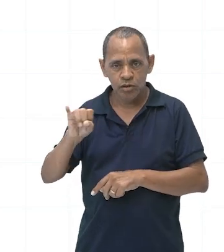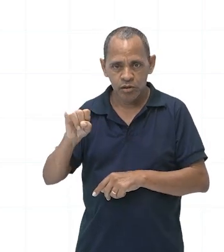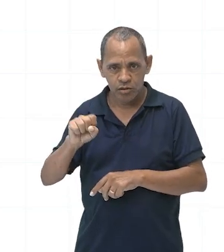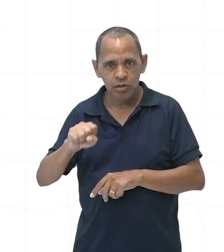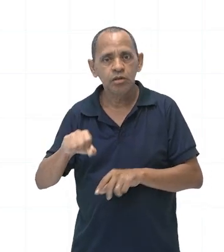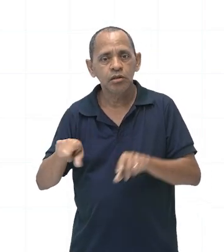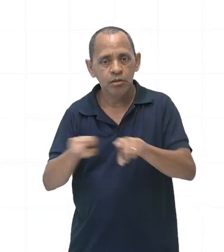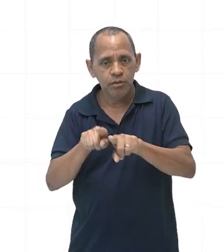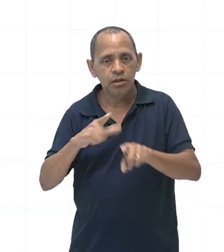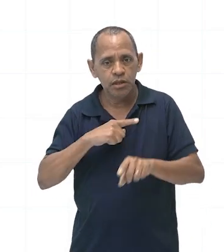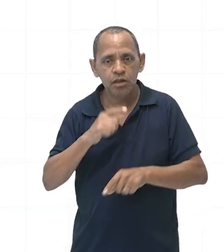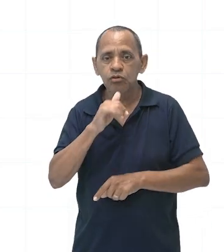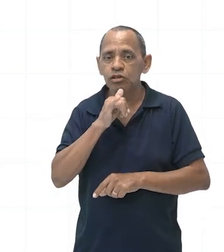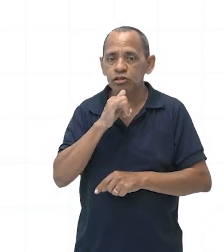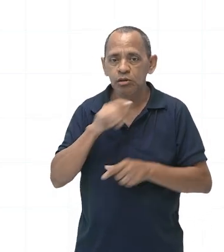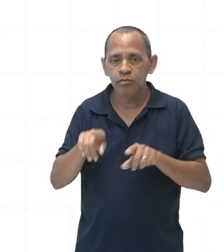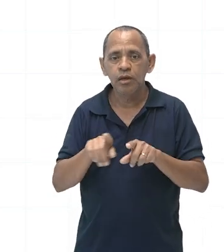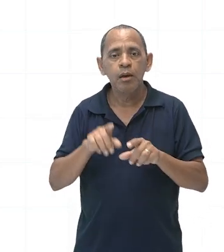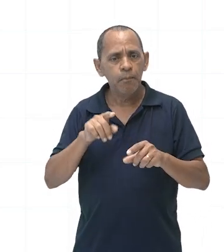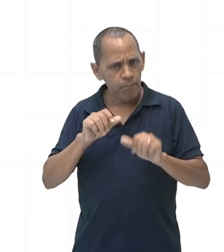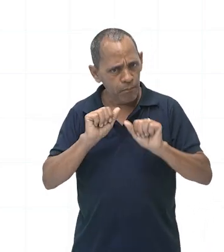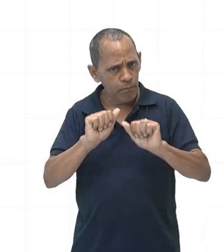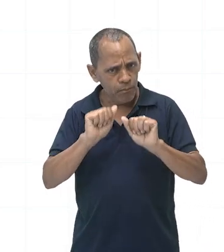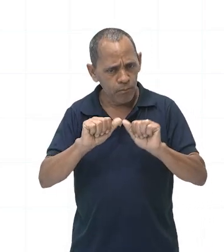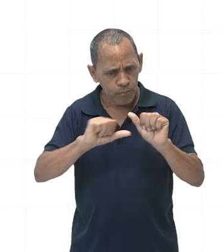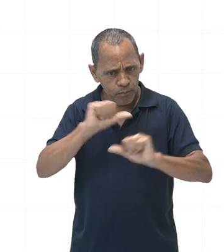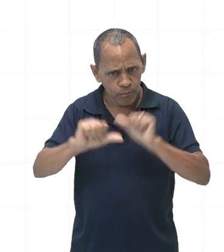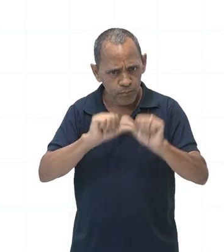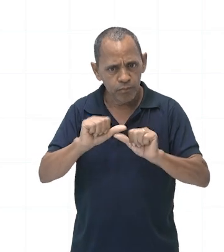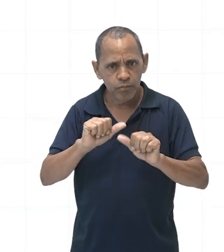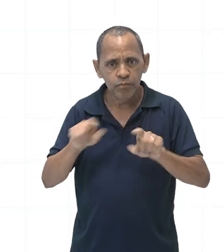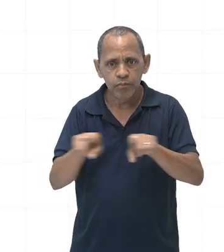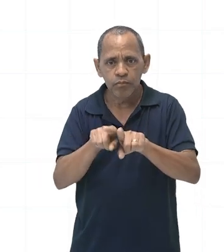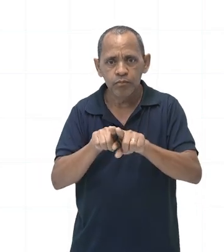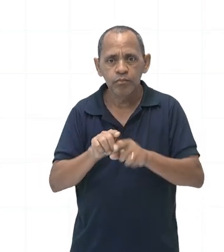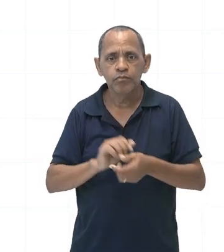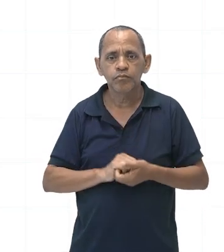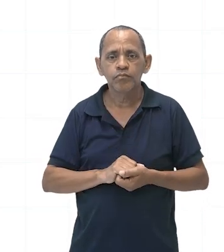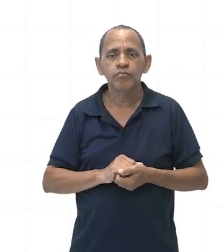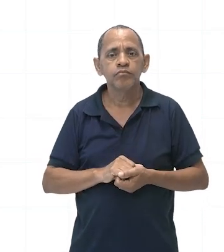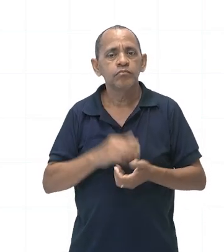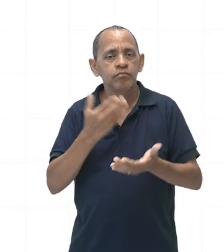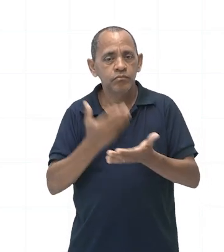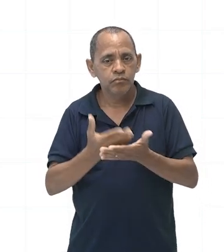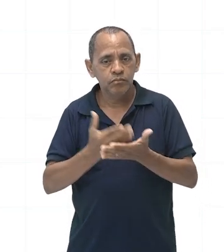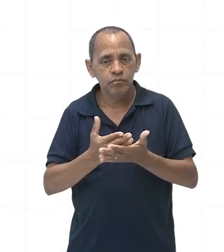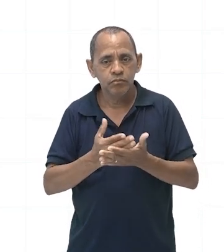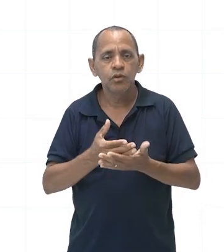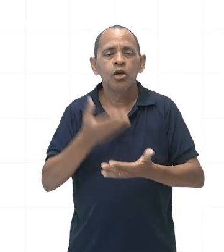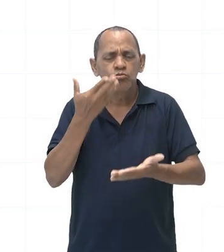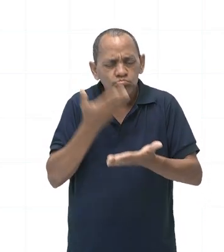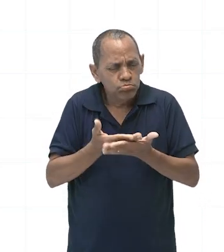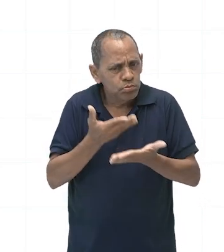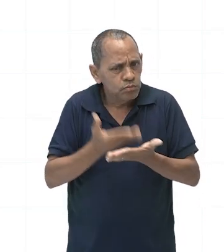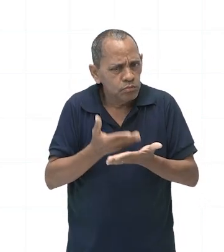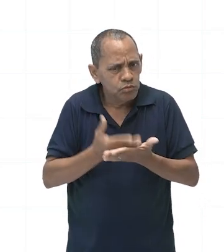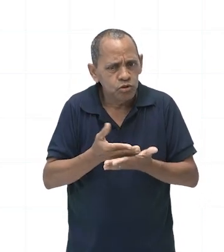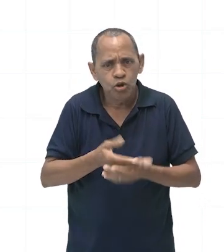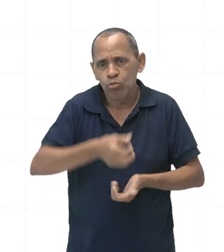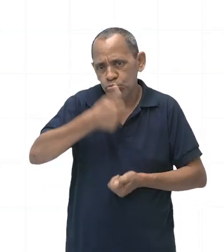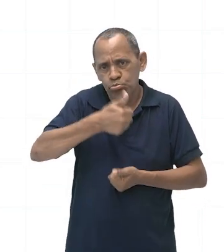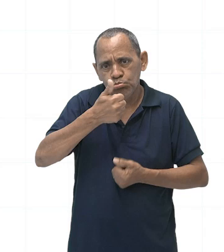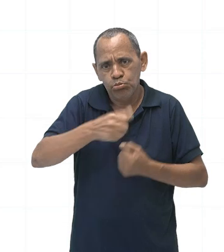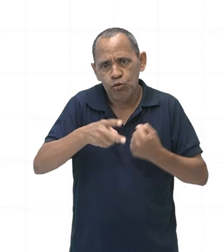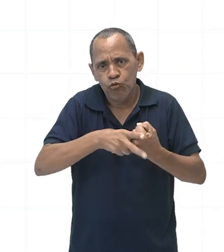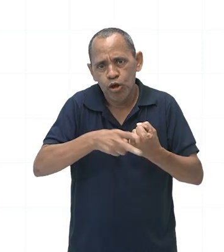pode mudar. Por conseguinte, por isso, diante disso. Então, olha lá. Estudei muito, meu primeiro verbo, minha primeira